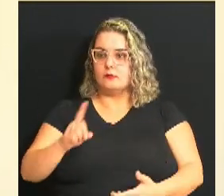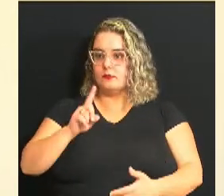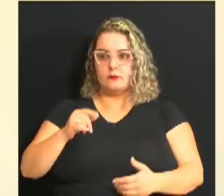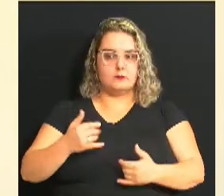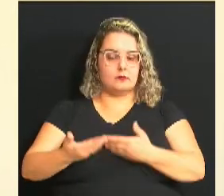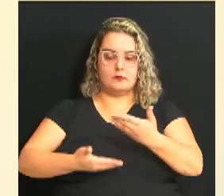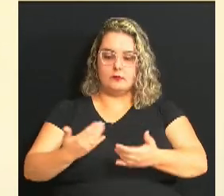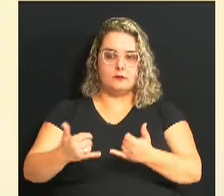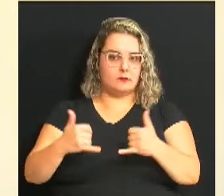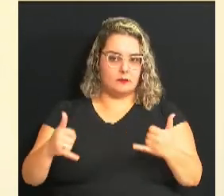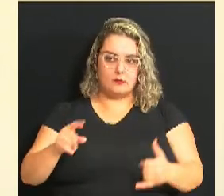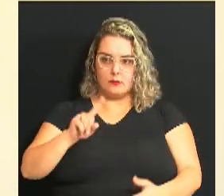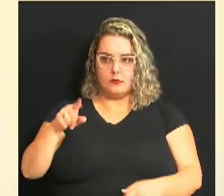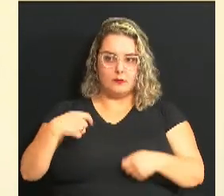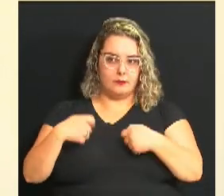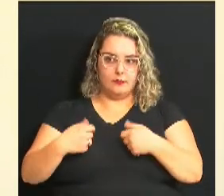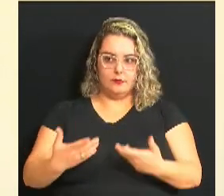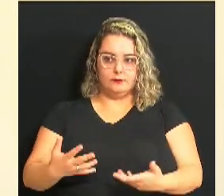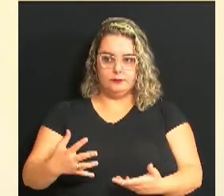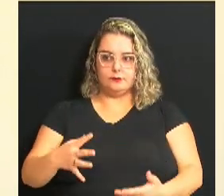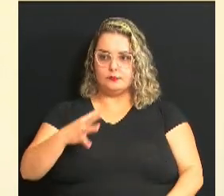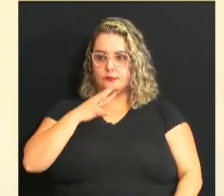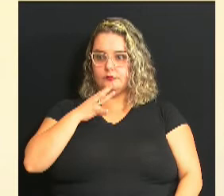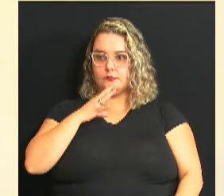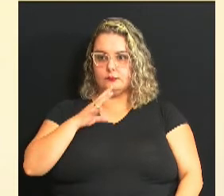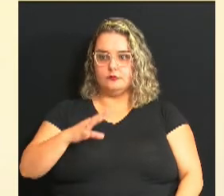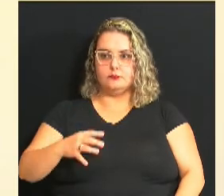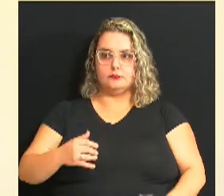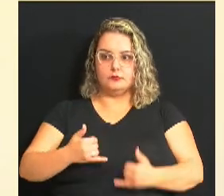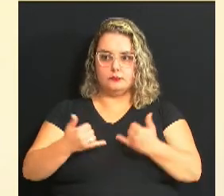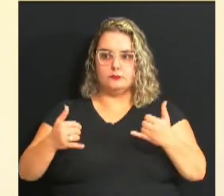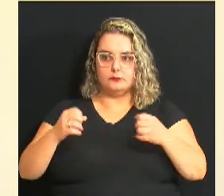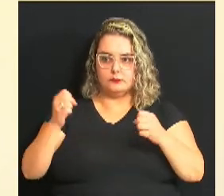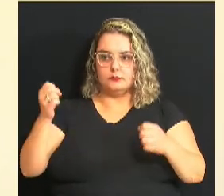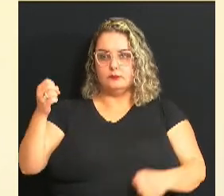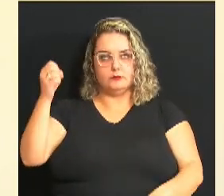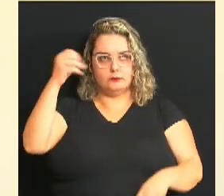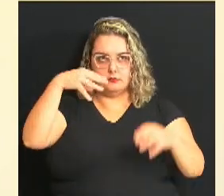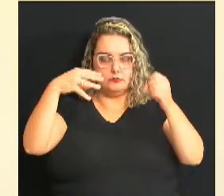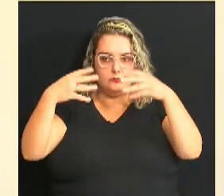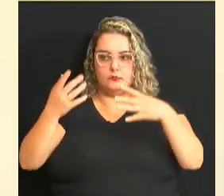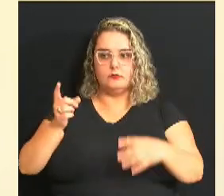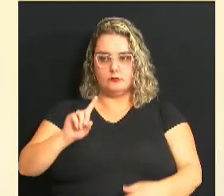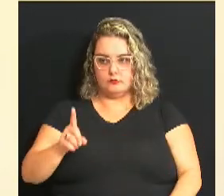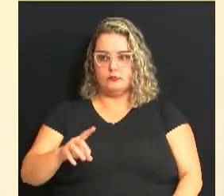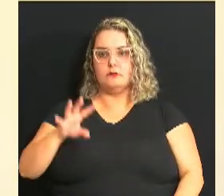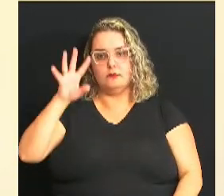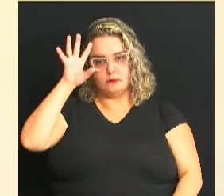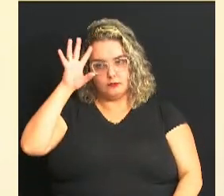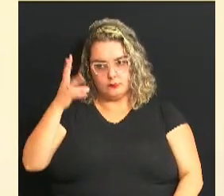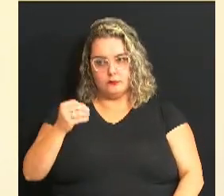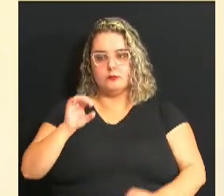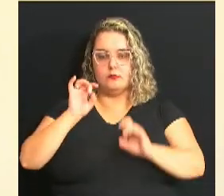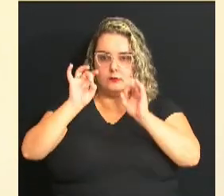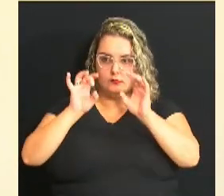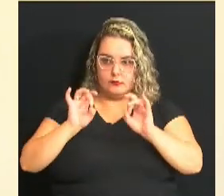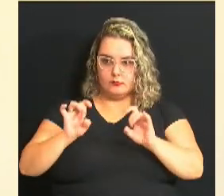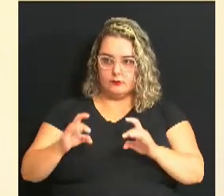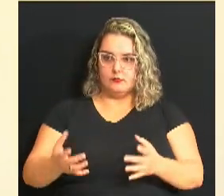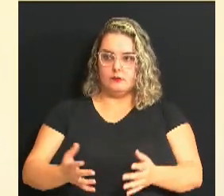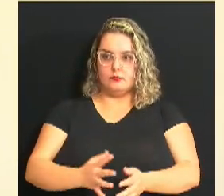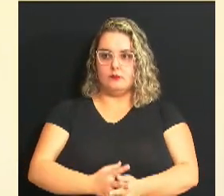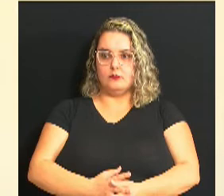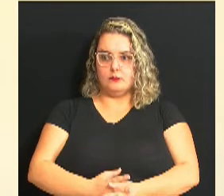você precisa para conhecer a parte elétrica de um teatro, para fazer iluminação de teatro. Então, é um conhecimento especializado